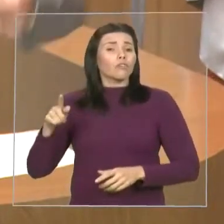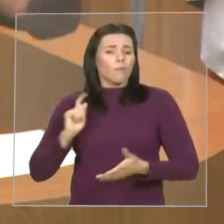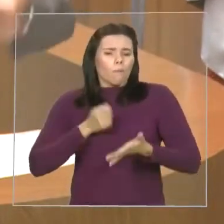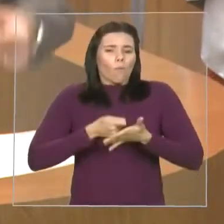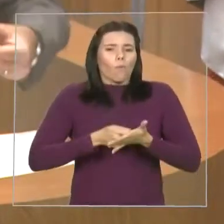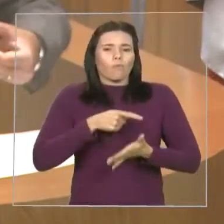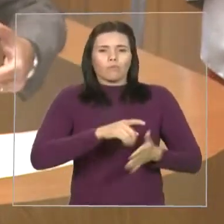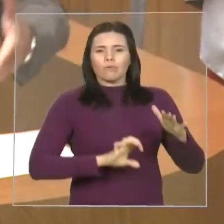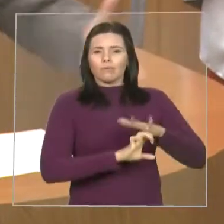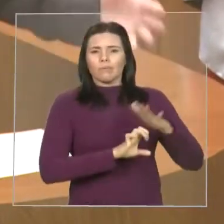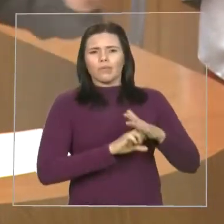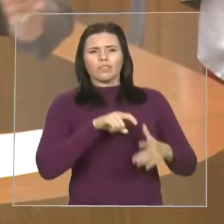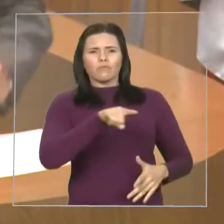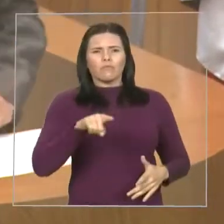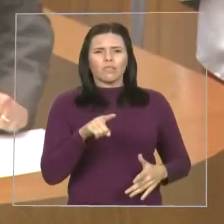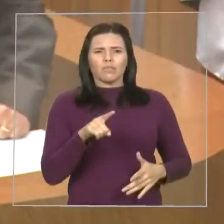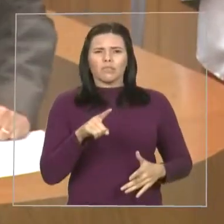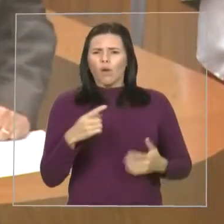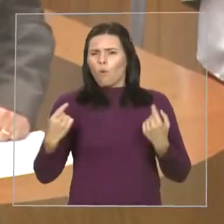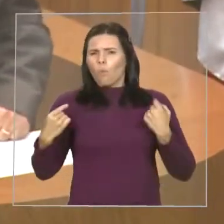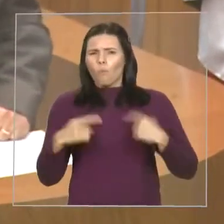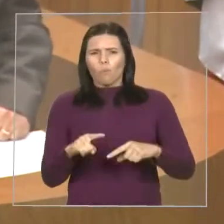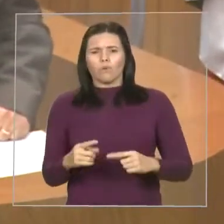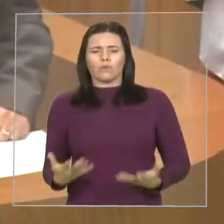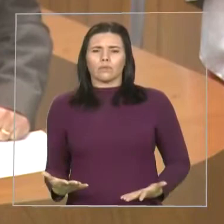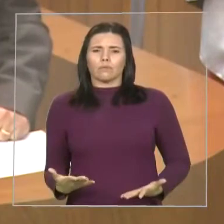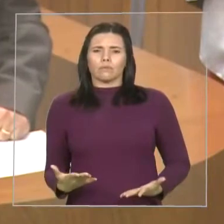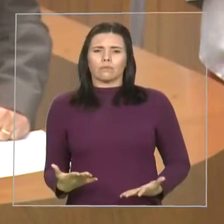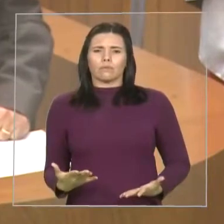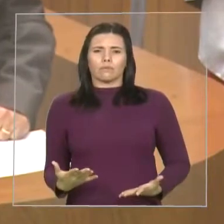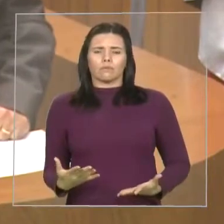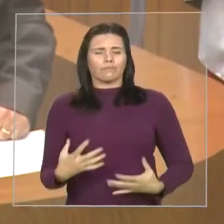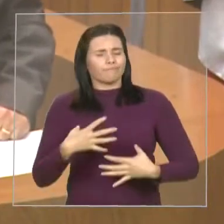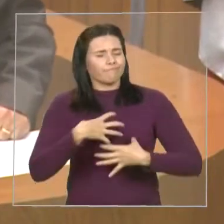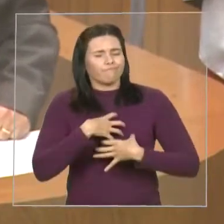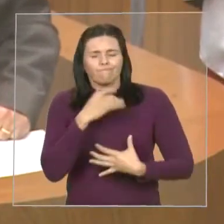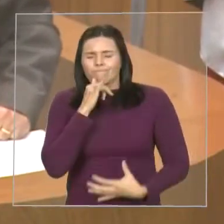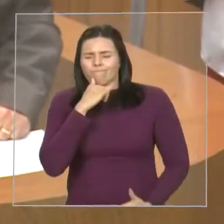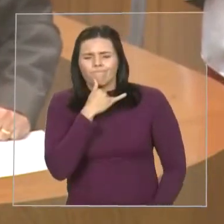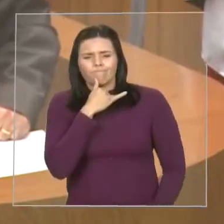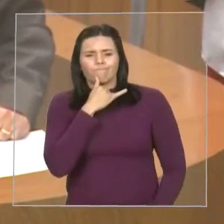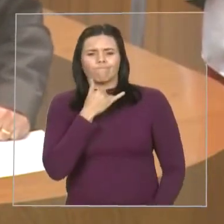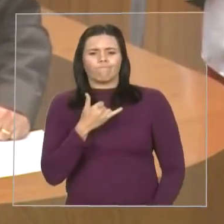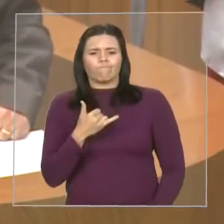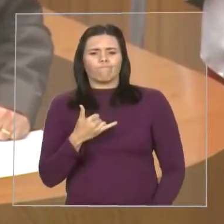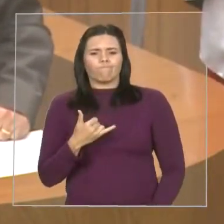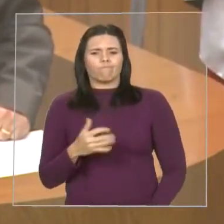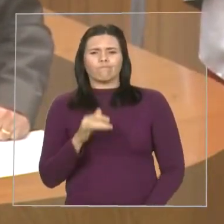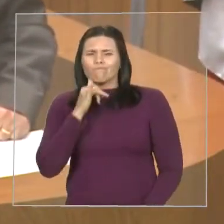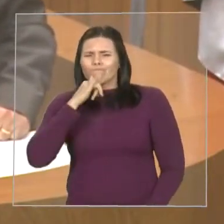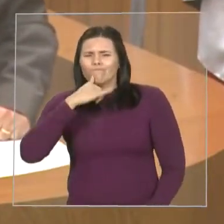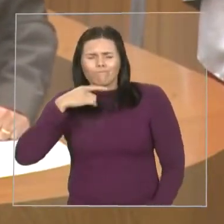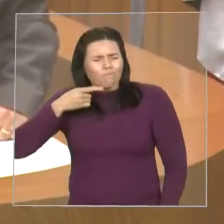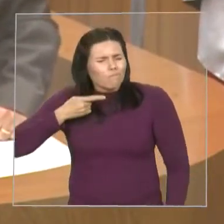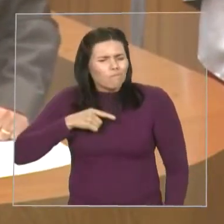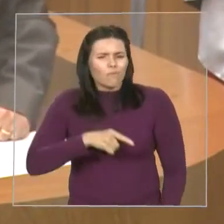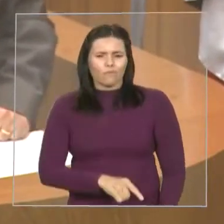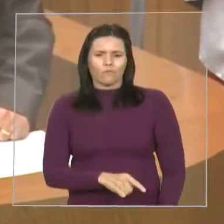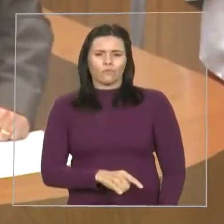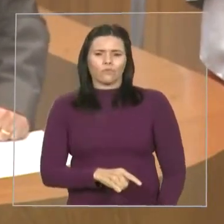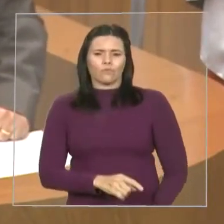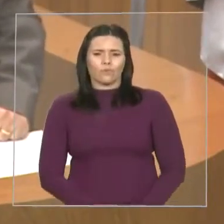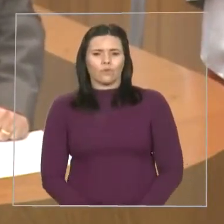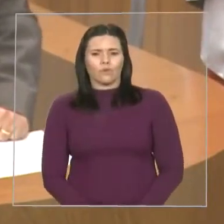dia que eu me entristeço realmente de estar aqui como deputado. Deputado Max. Lamento profundamente, porque não é um projeto,